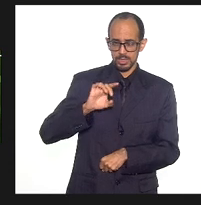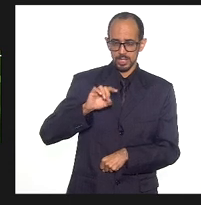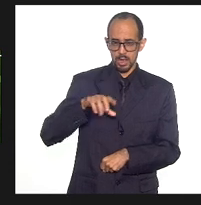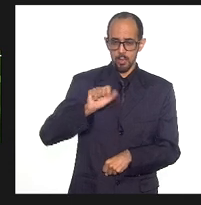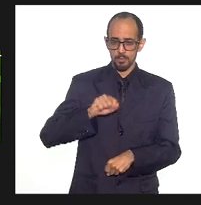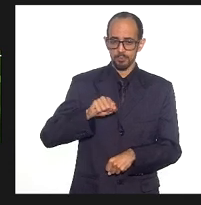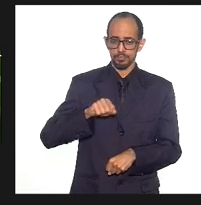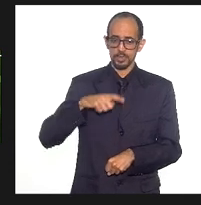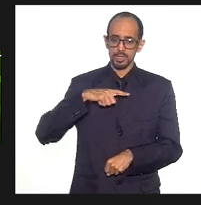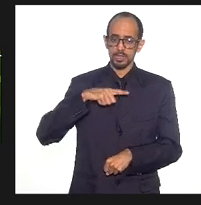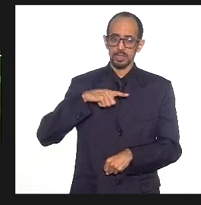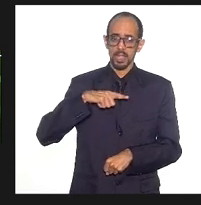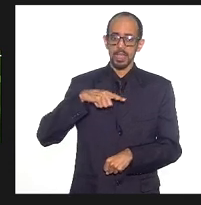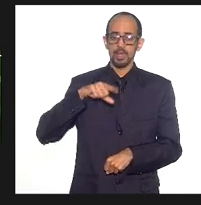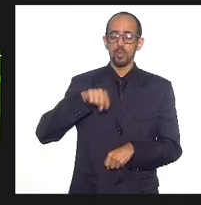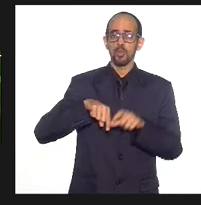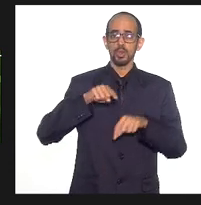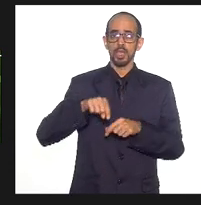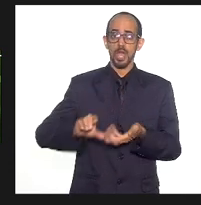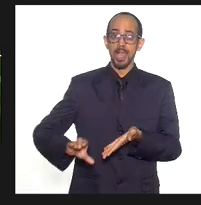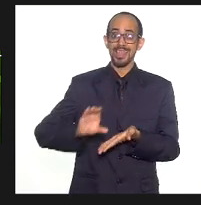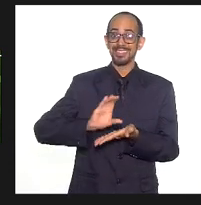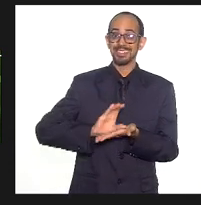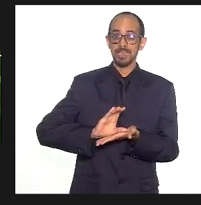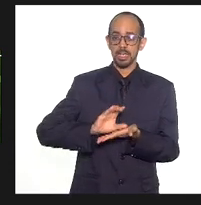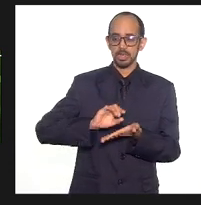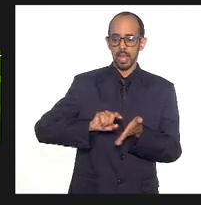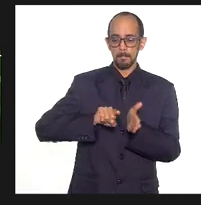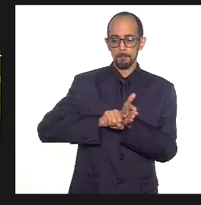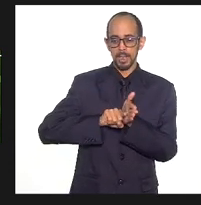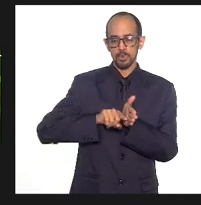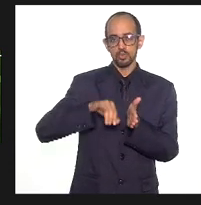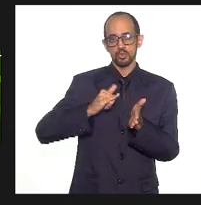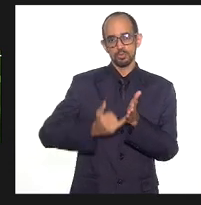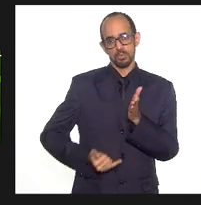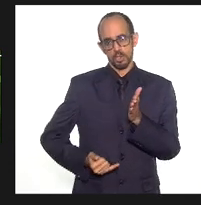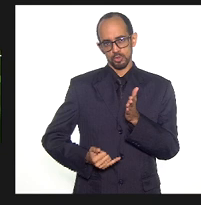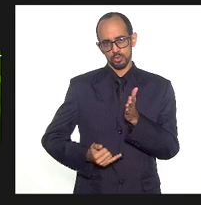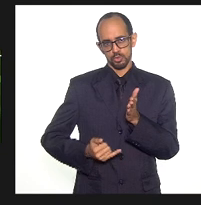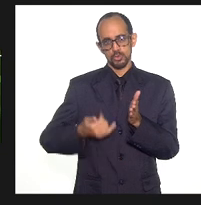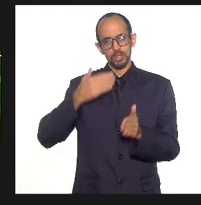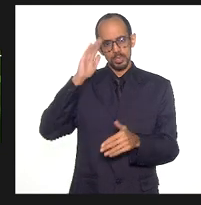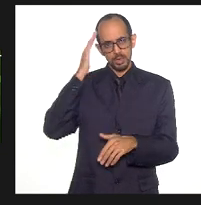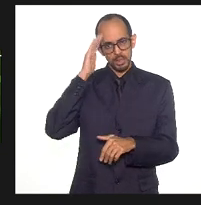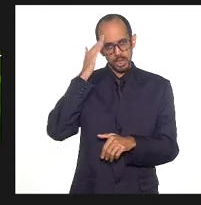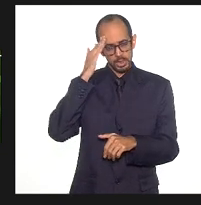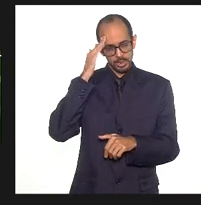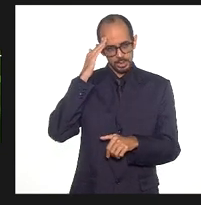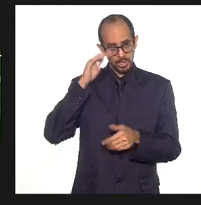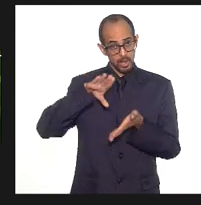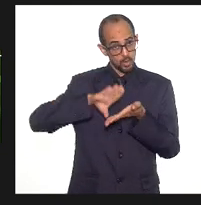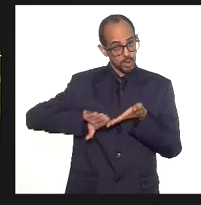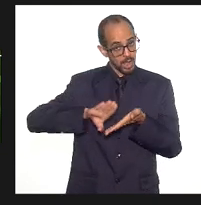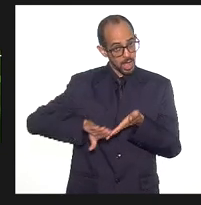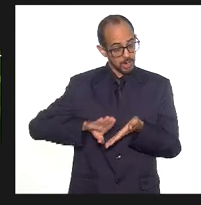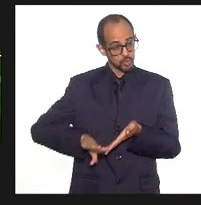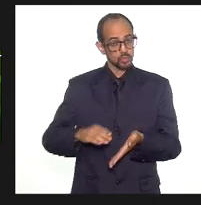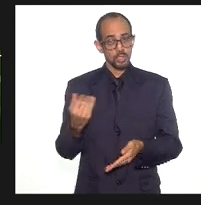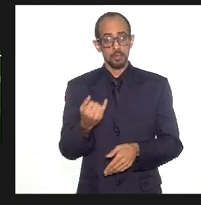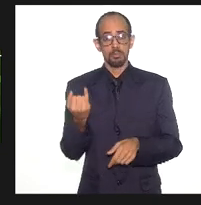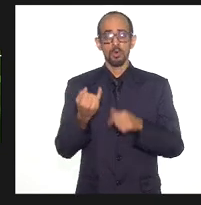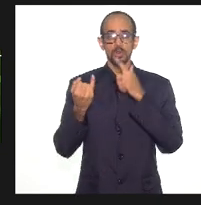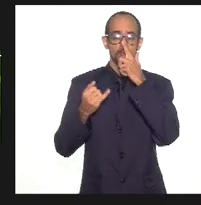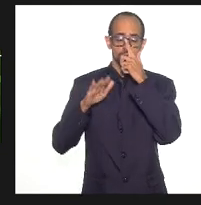campo. Ou seja, entender gastos é algo importante, muito embora,